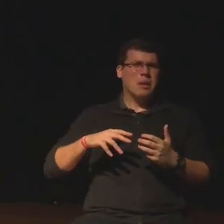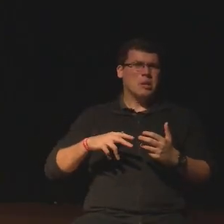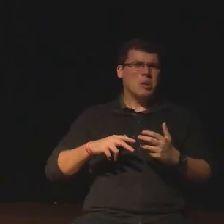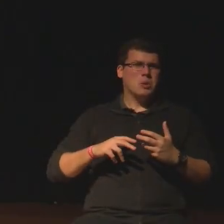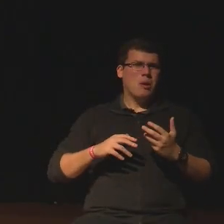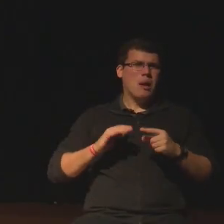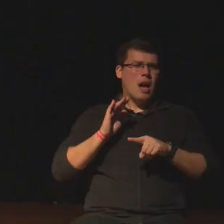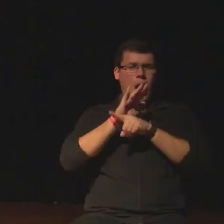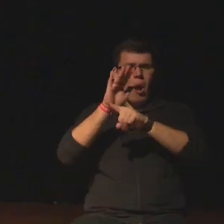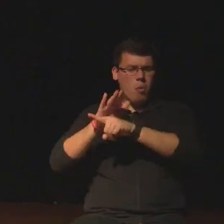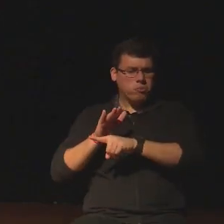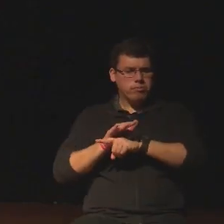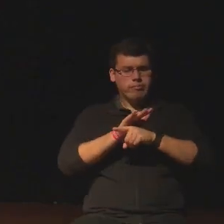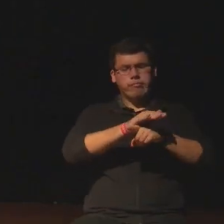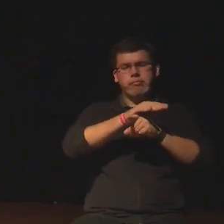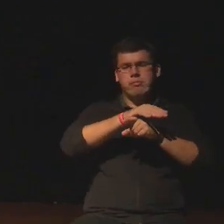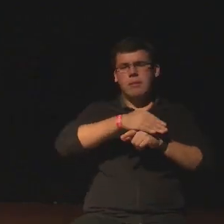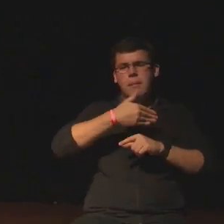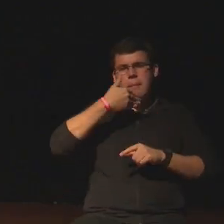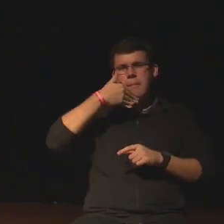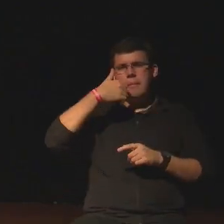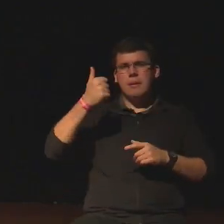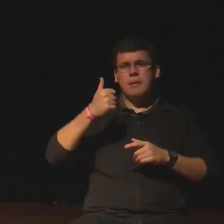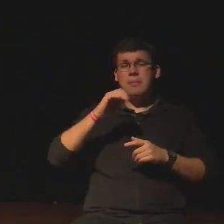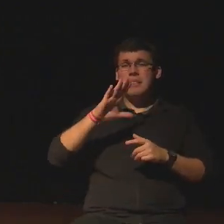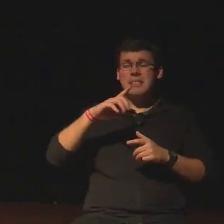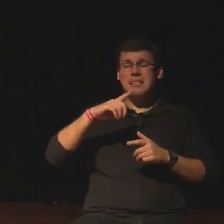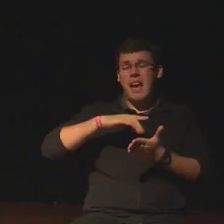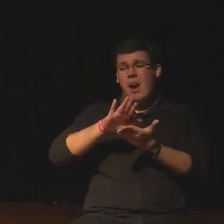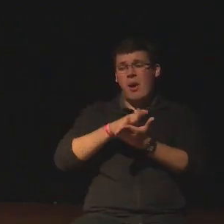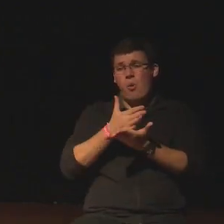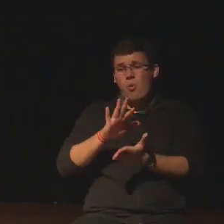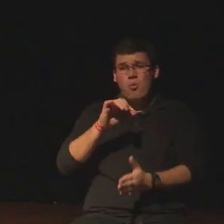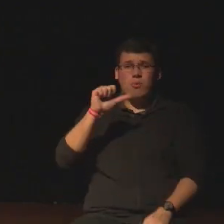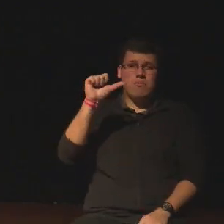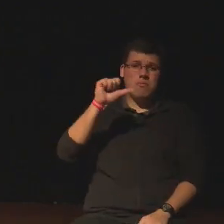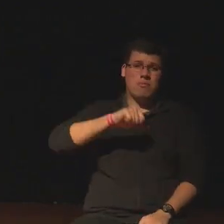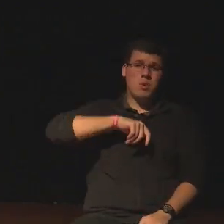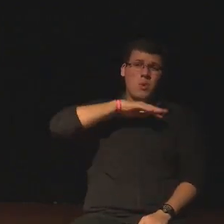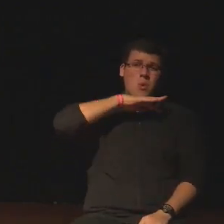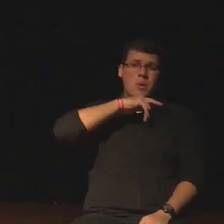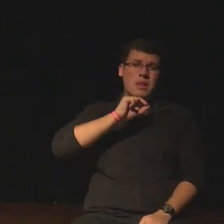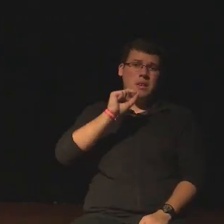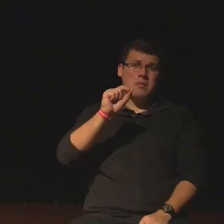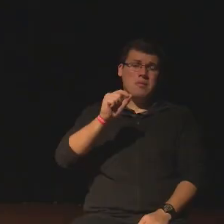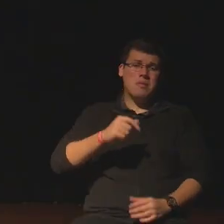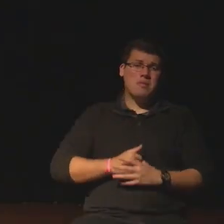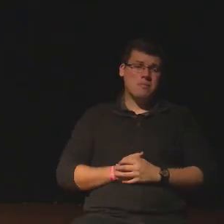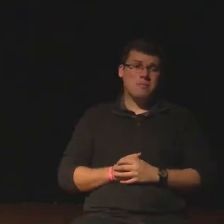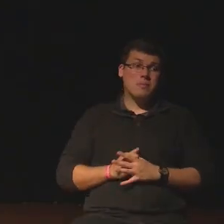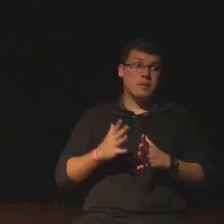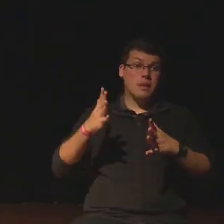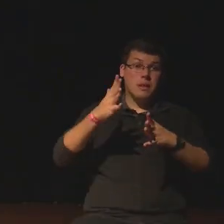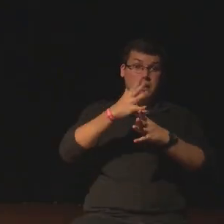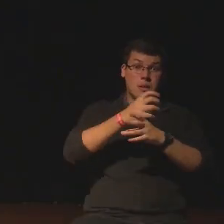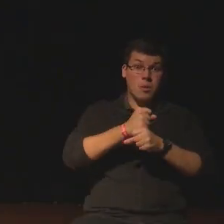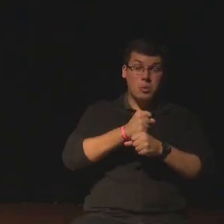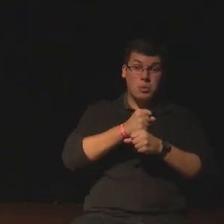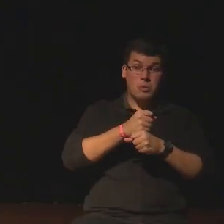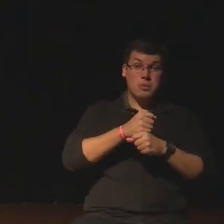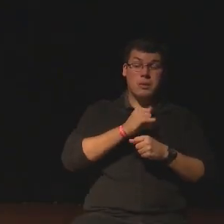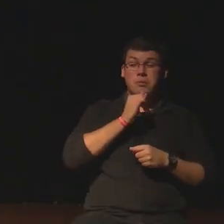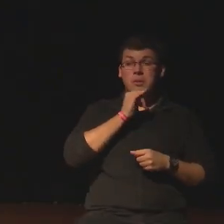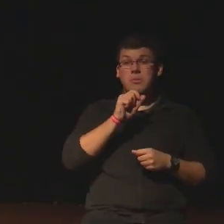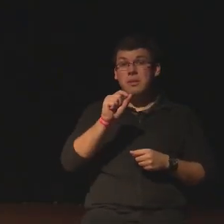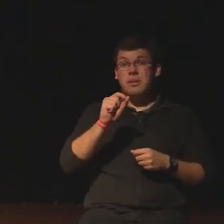essa. Mas tem alguns pontos fracos. Um dos pontos fracos é o total descontrole de ambulante na avenida. Virou uma